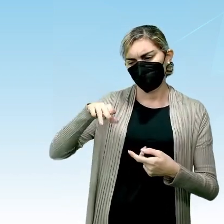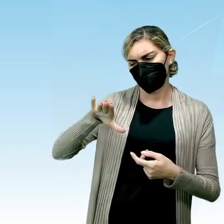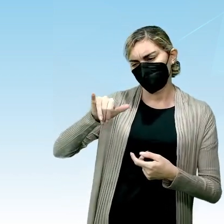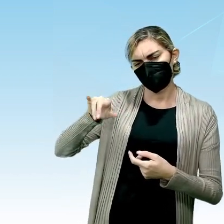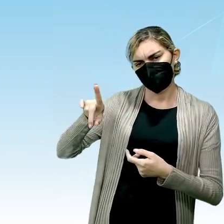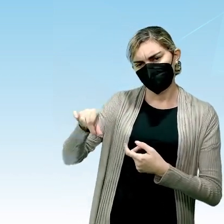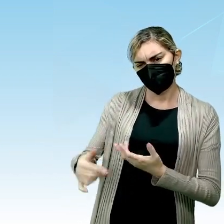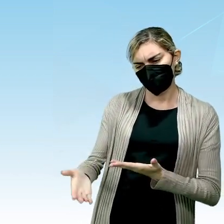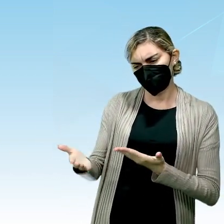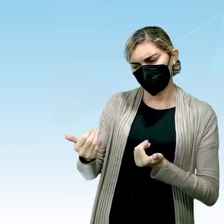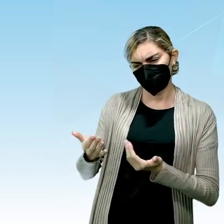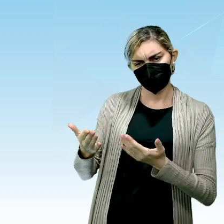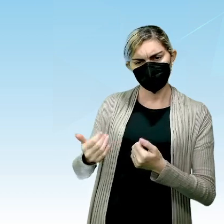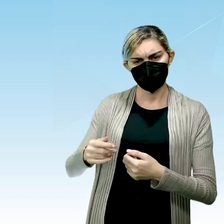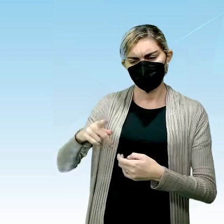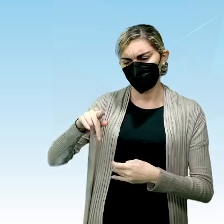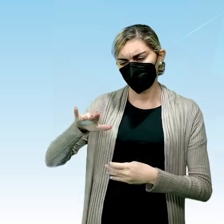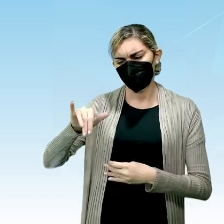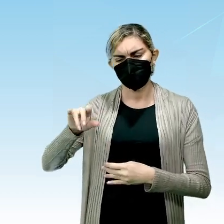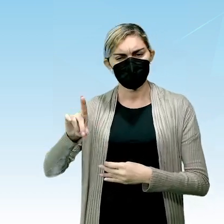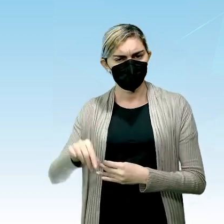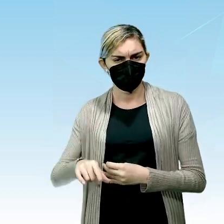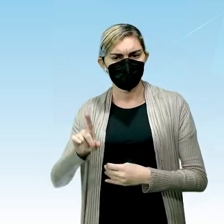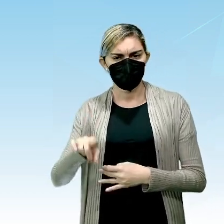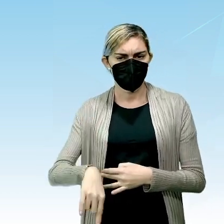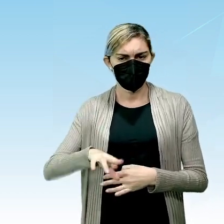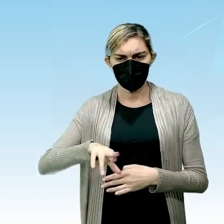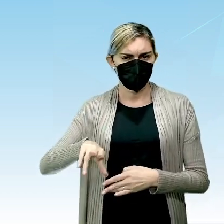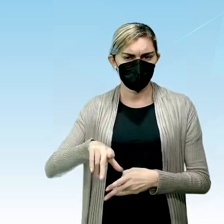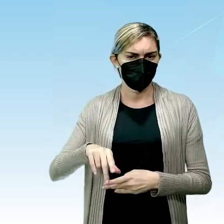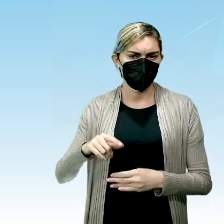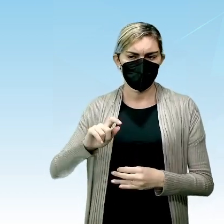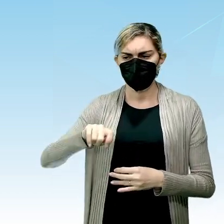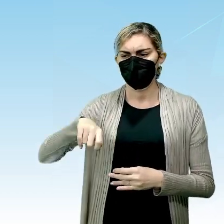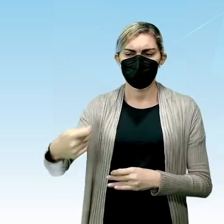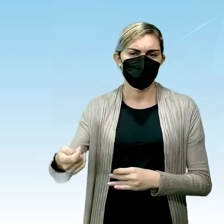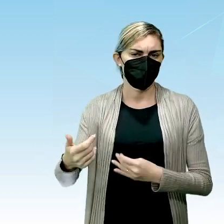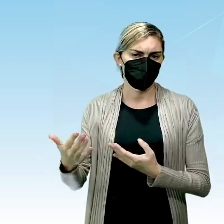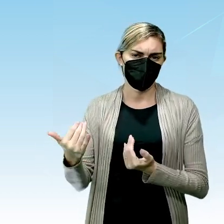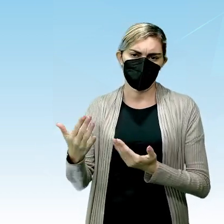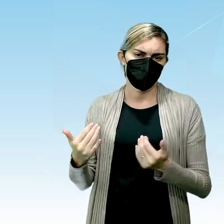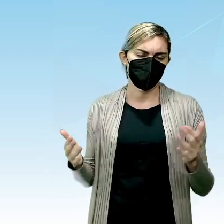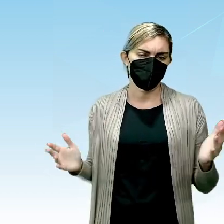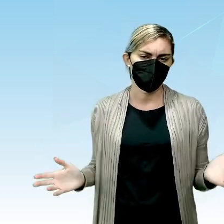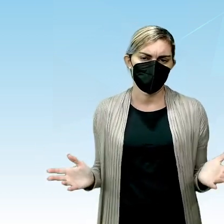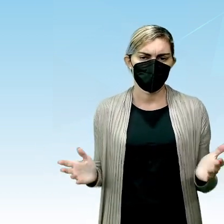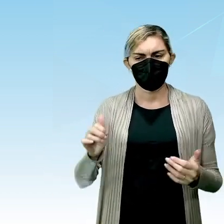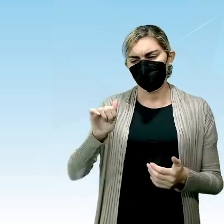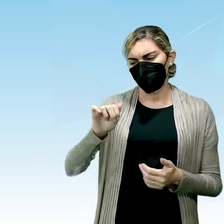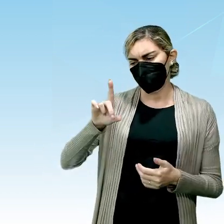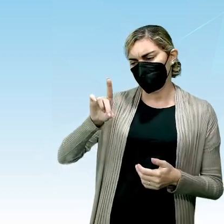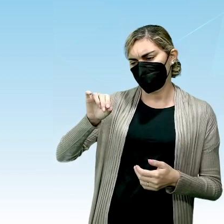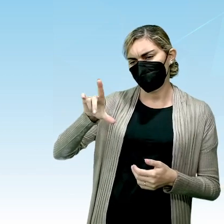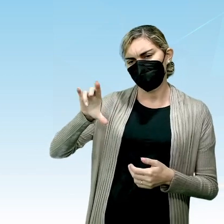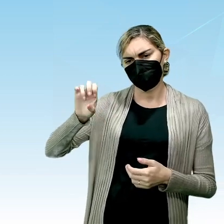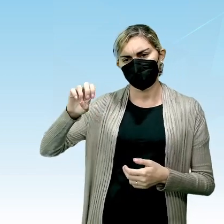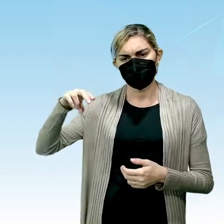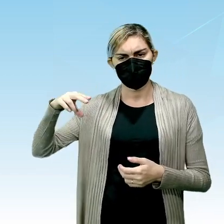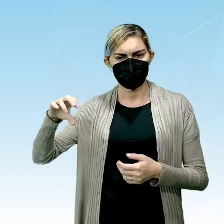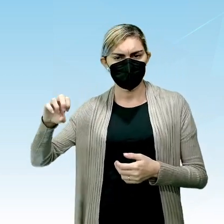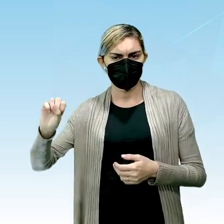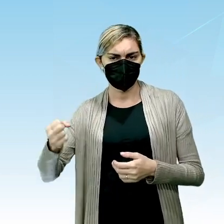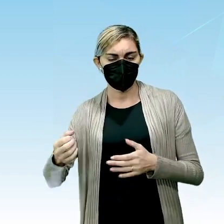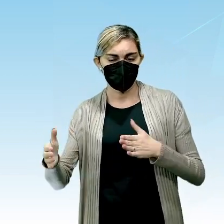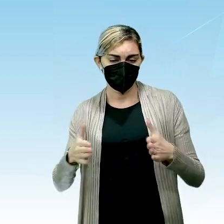adolescência. A puberdade, na realidade, ela não é um sinônimo de adolescência. A adolescência, ela se trata de um período de